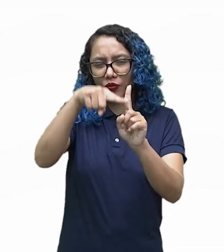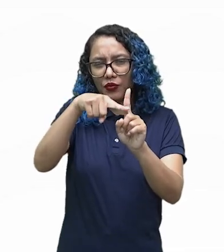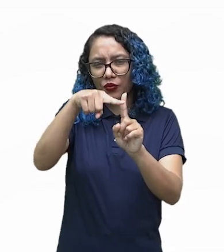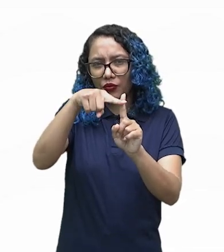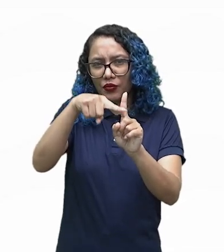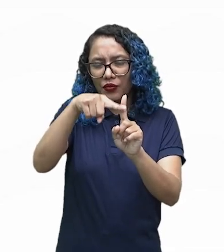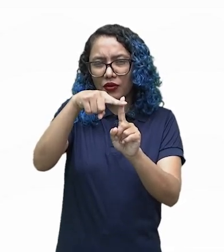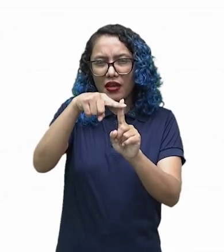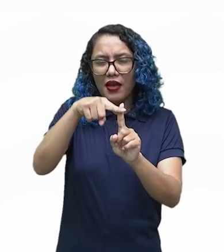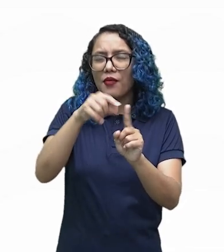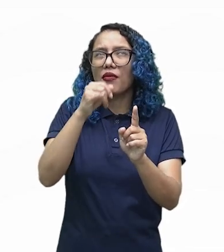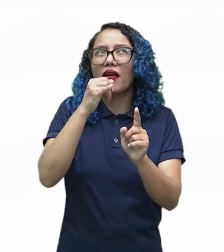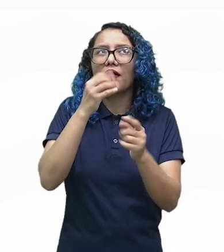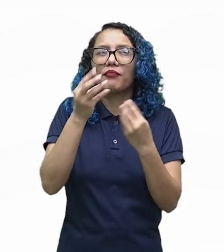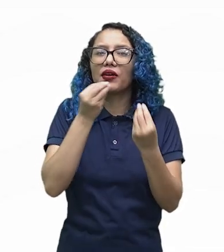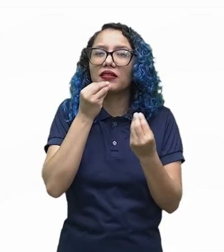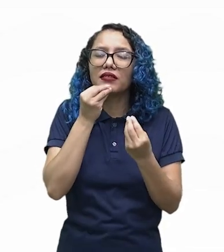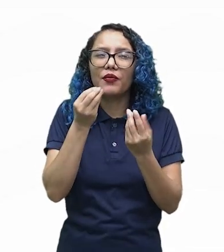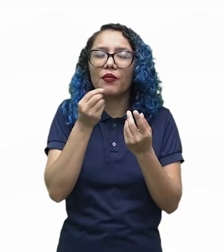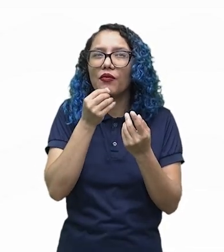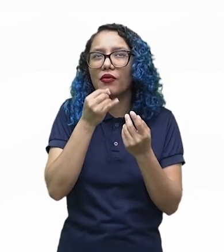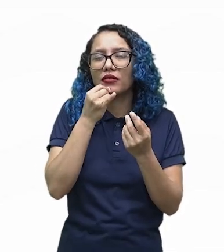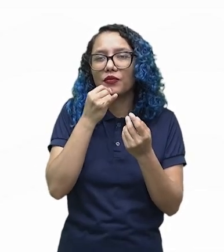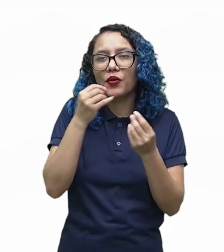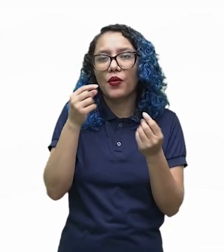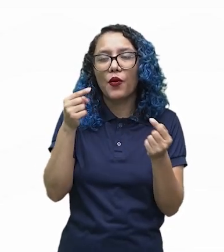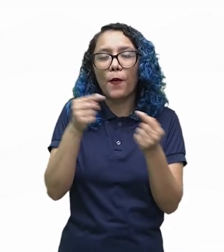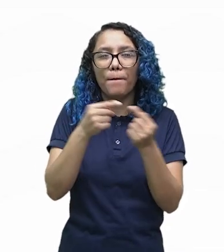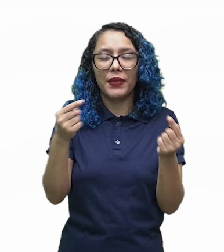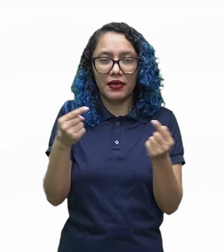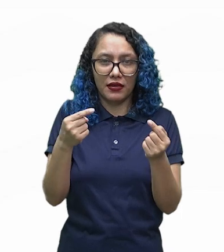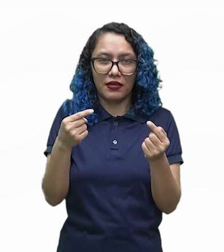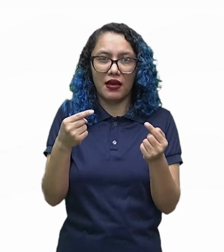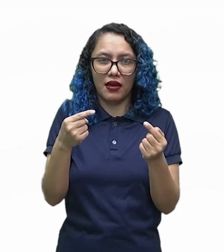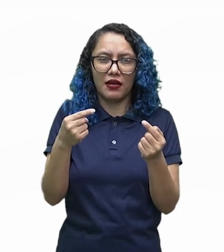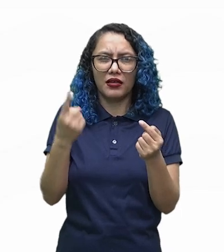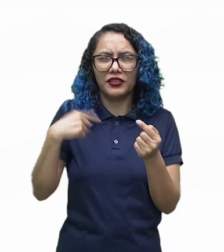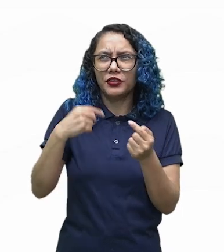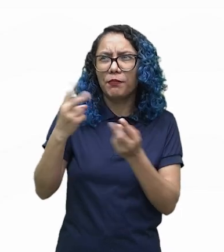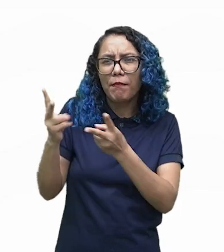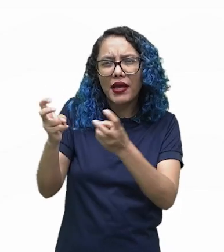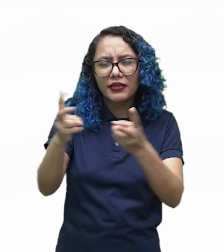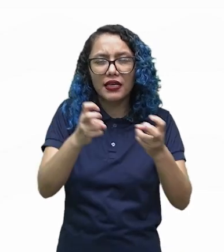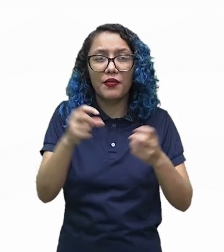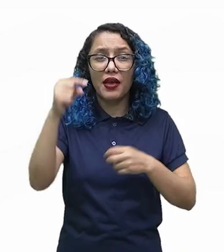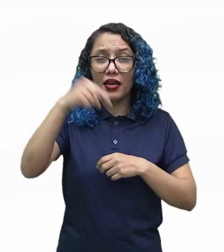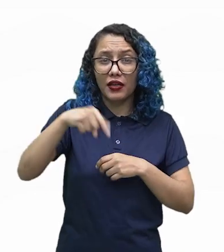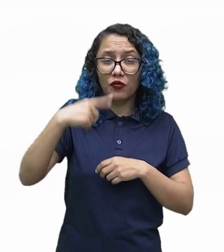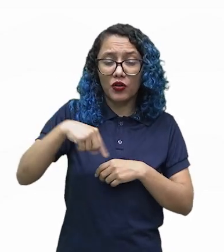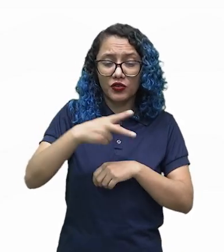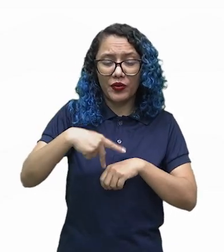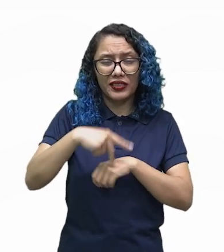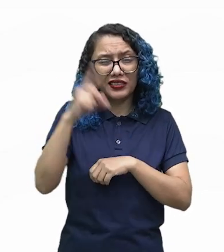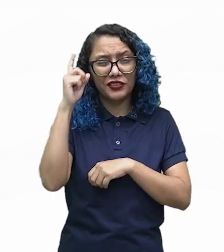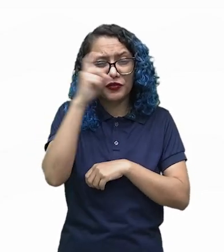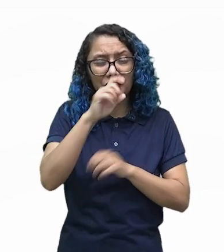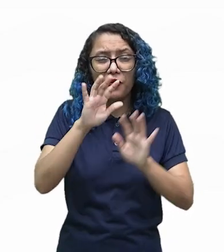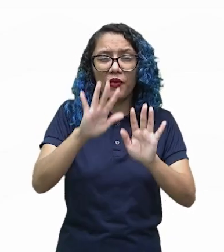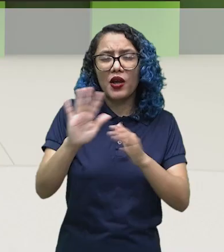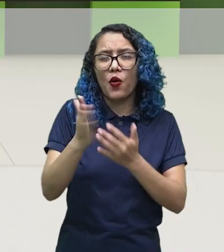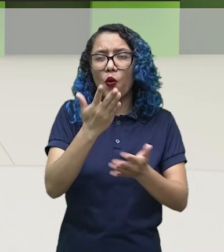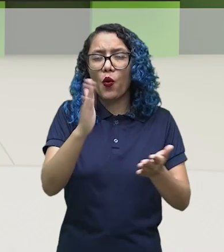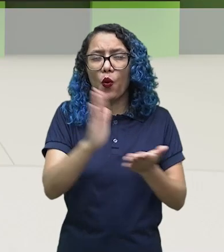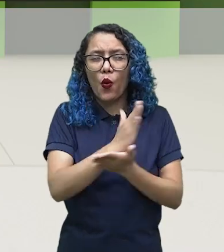que a gente vive, tá? Por exemplo, 0 graus Celsius. Aqui no nosso país é muito difícil alcançar, mas em